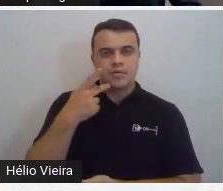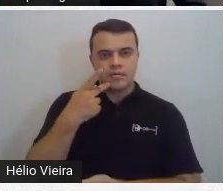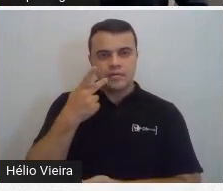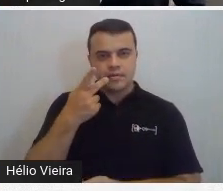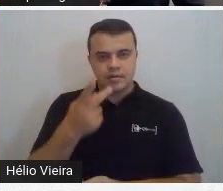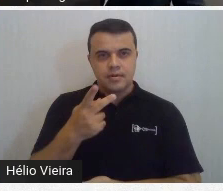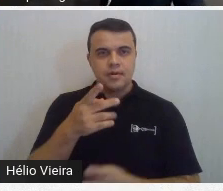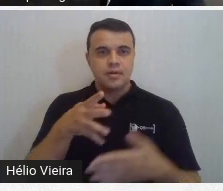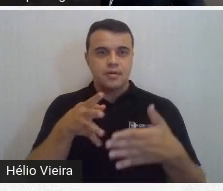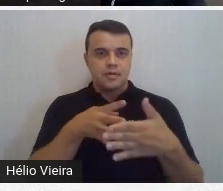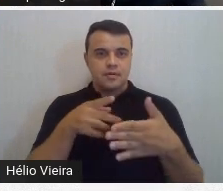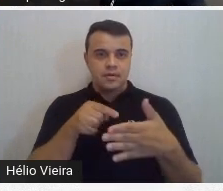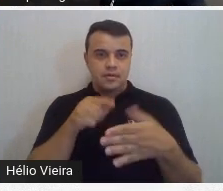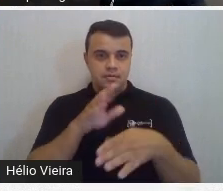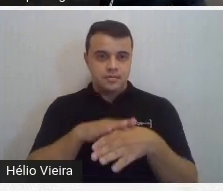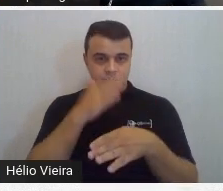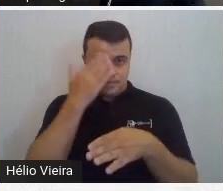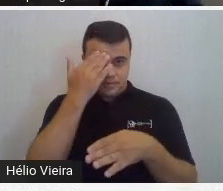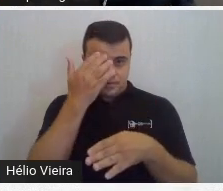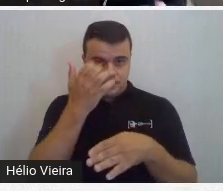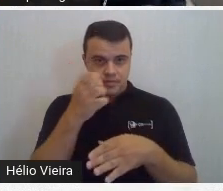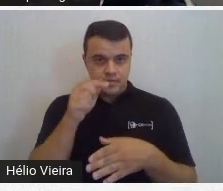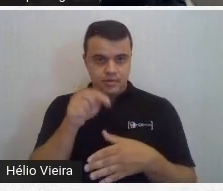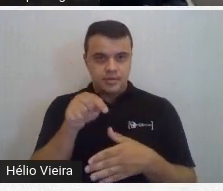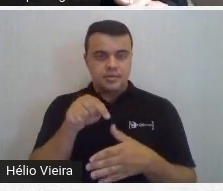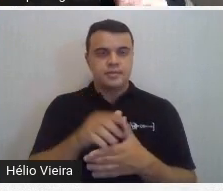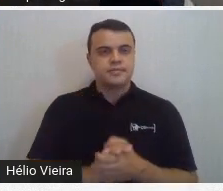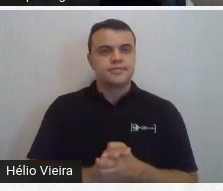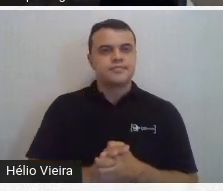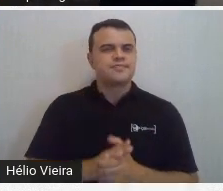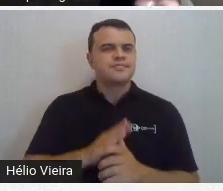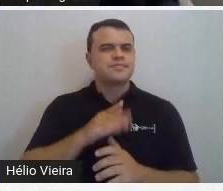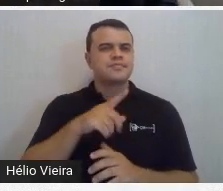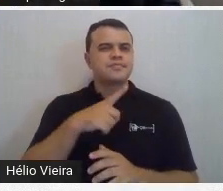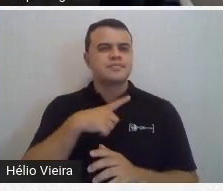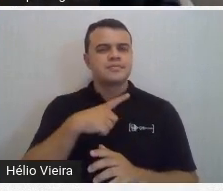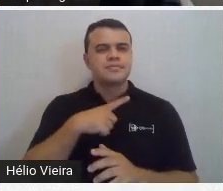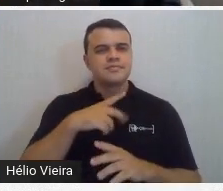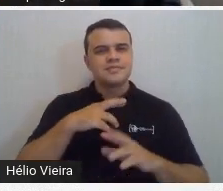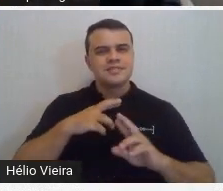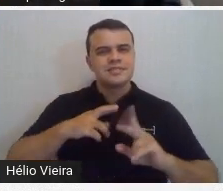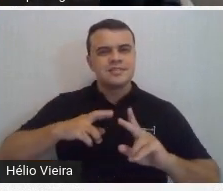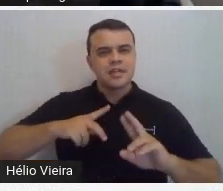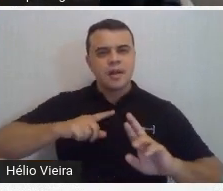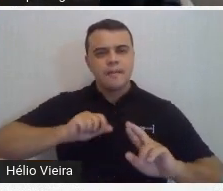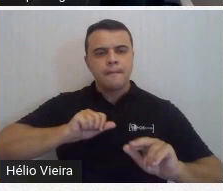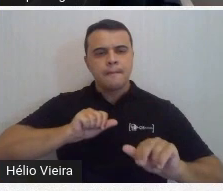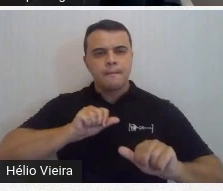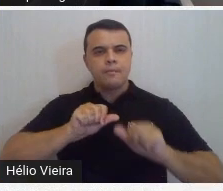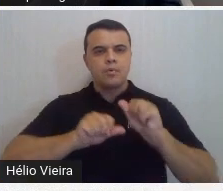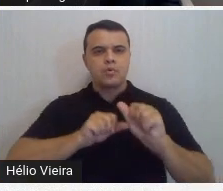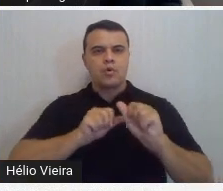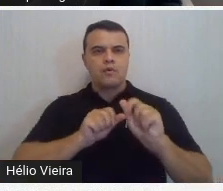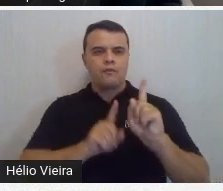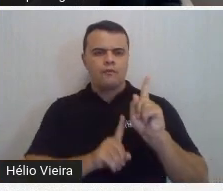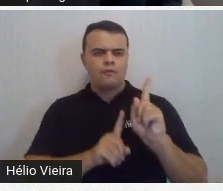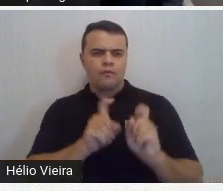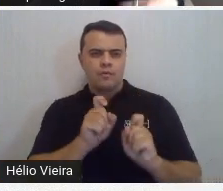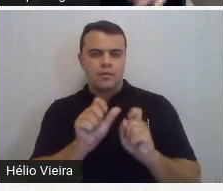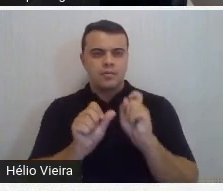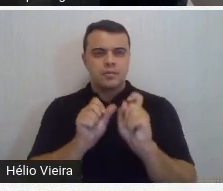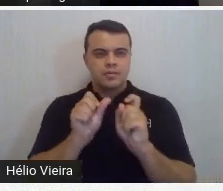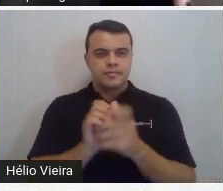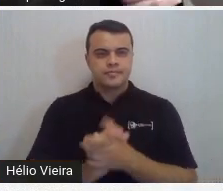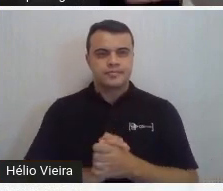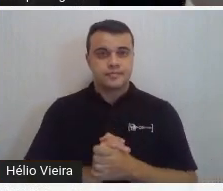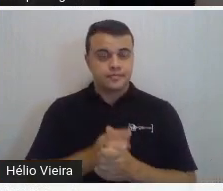desse quadro, essa é a mais famosa, claro, em que eu já tenho aqui uma certa desconstrução da forma, certo? Então eu vejo